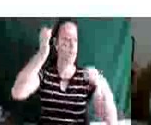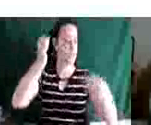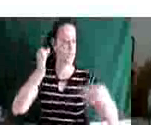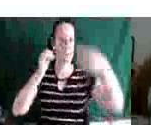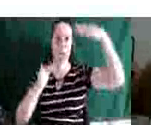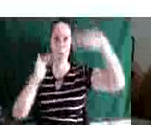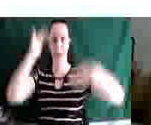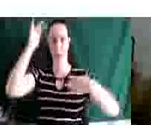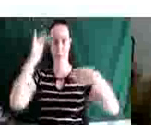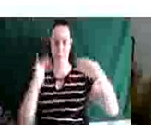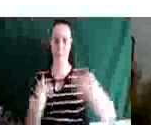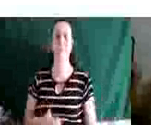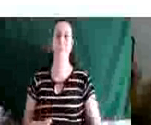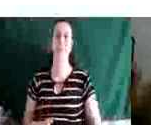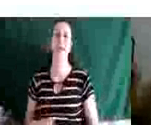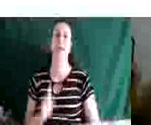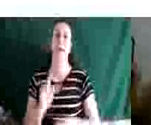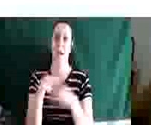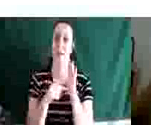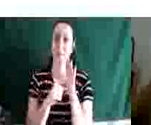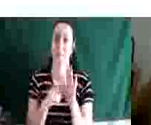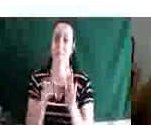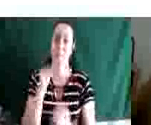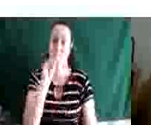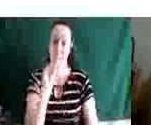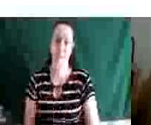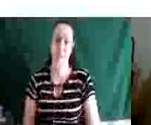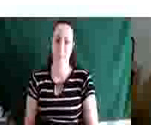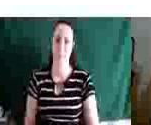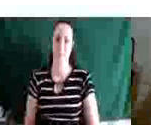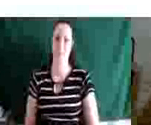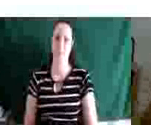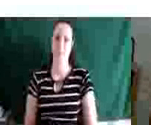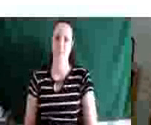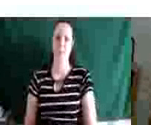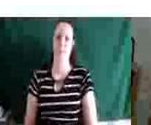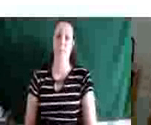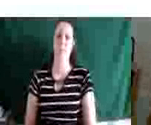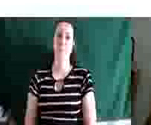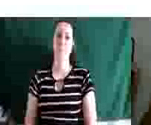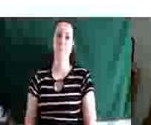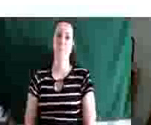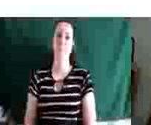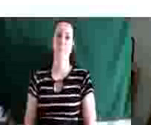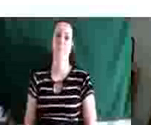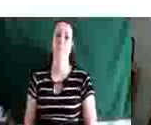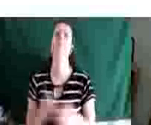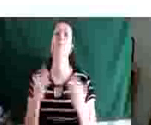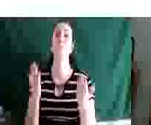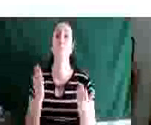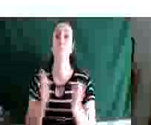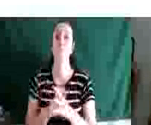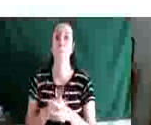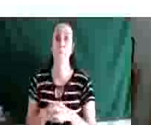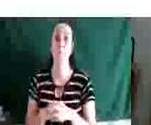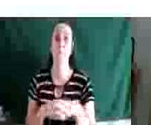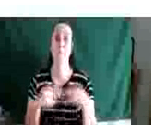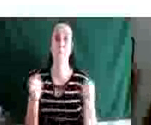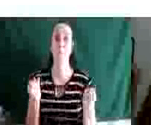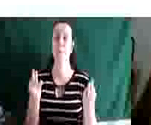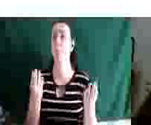fora, para verificação com um funcionário descontente, mal intencionado, e se tiver, ele possa descobrir ou ele possa